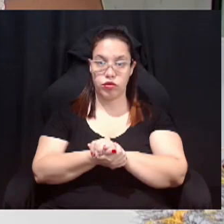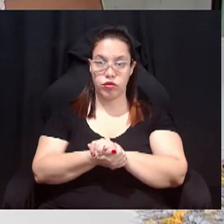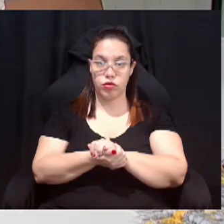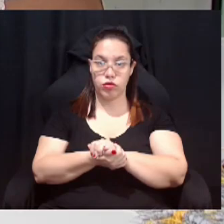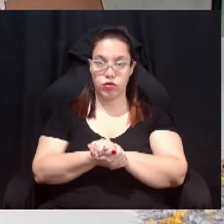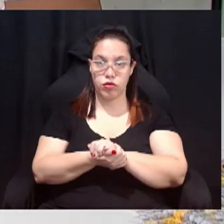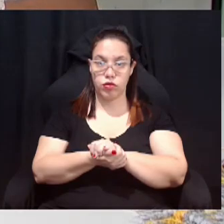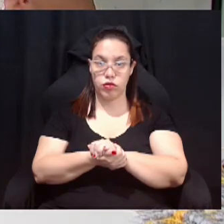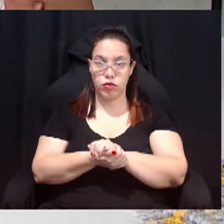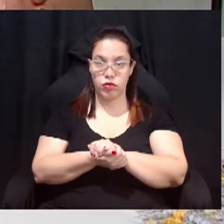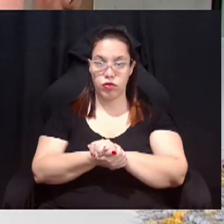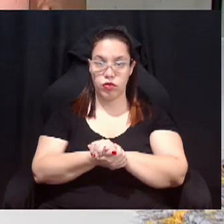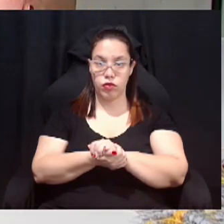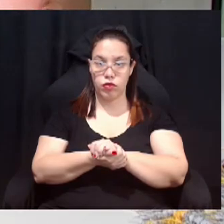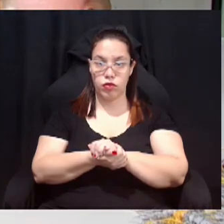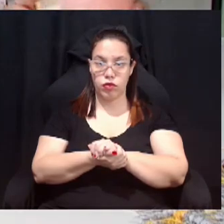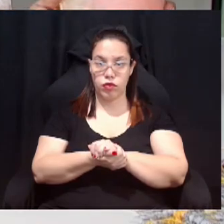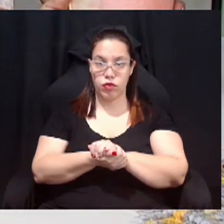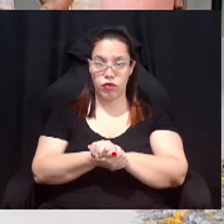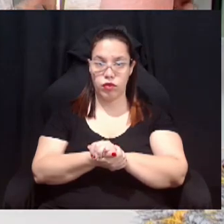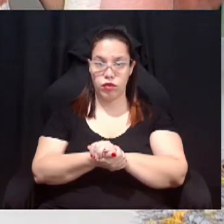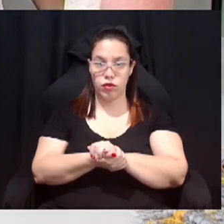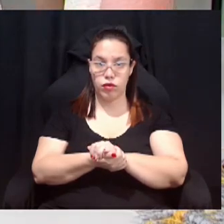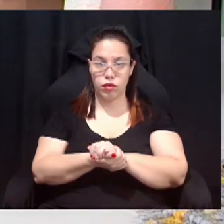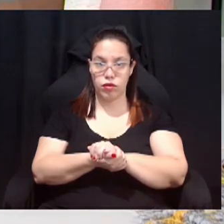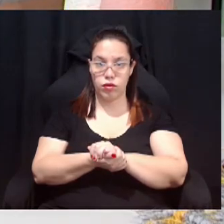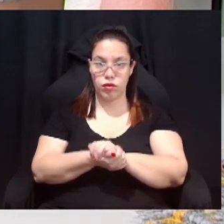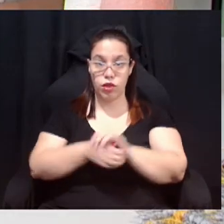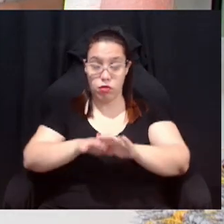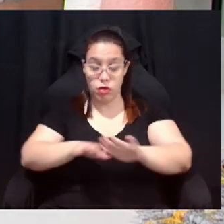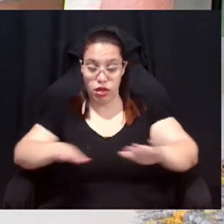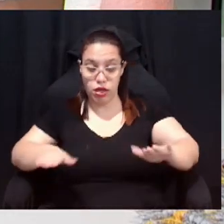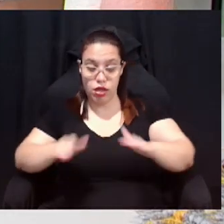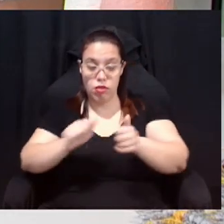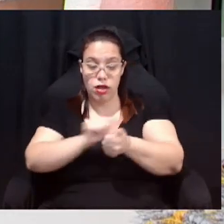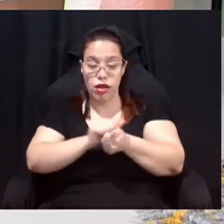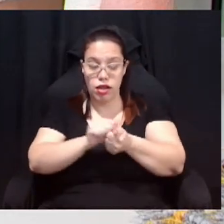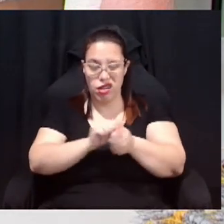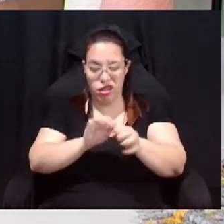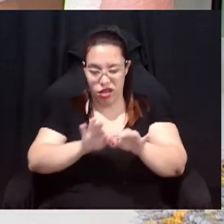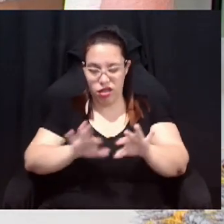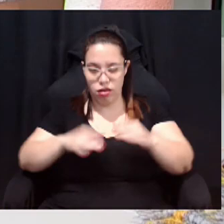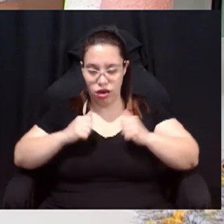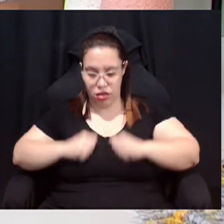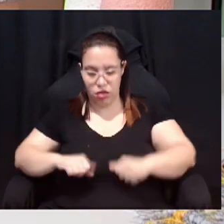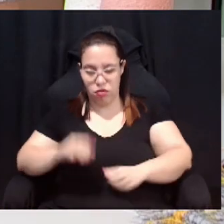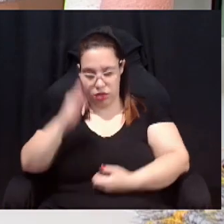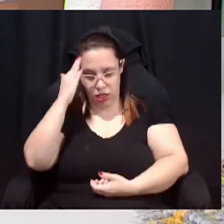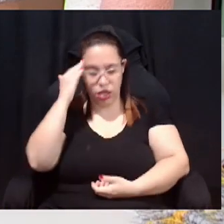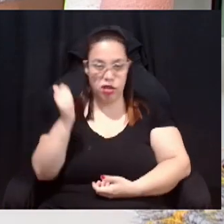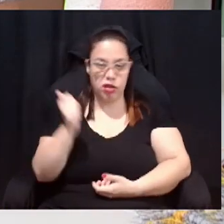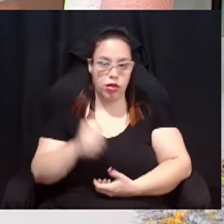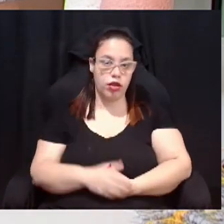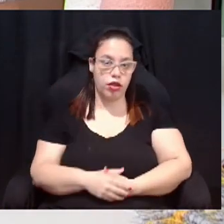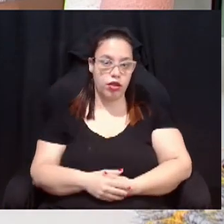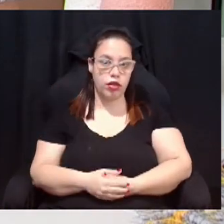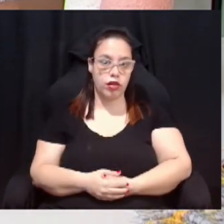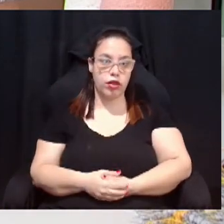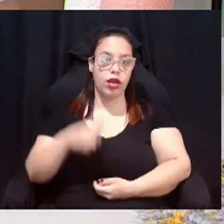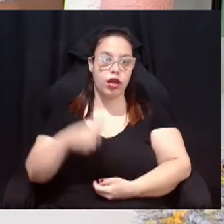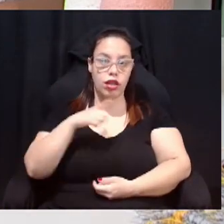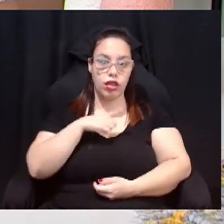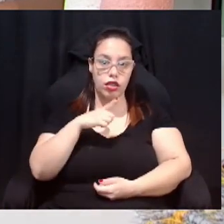A gente deixando a nossa mesa de trabalho mais limpa assim. A gente tem no mercado